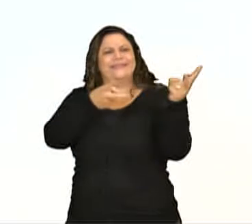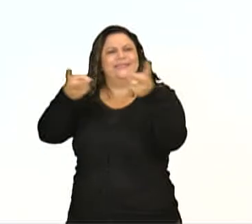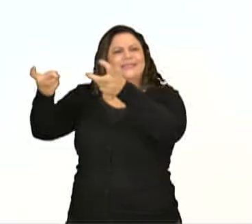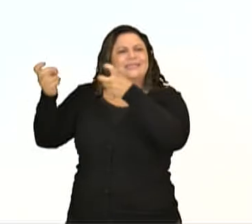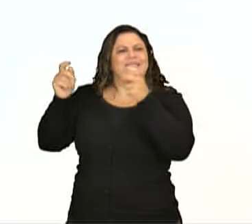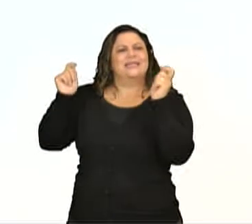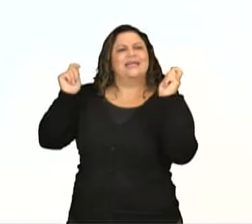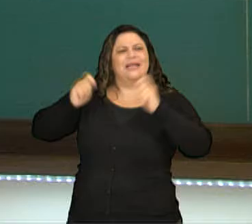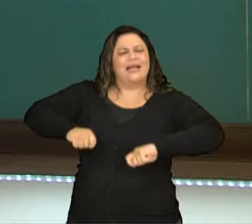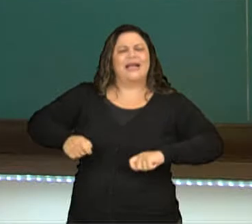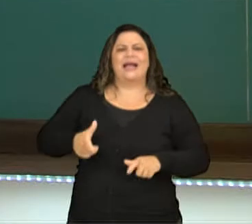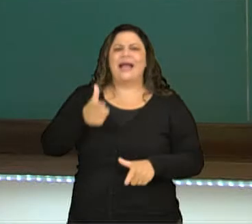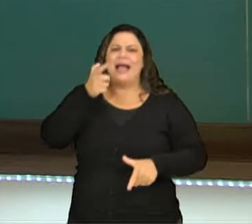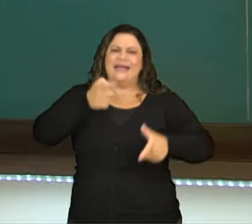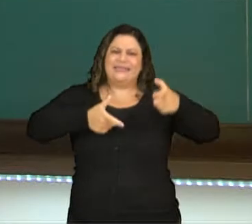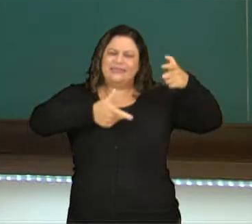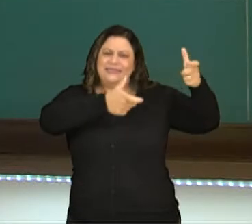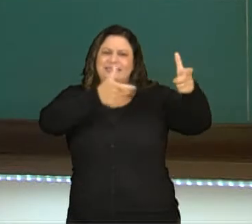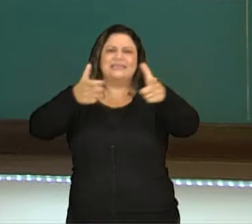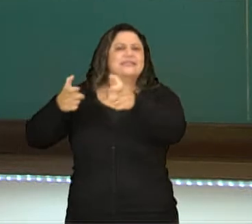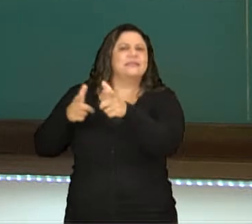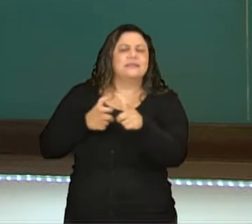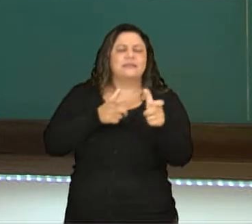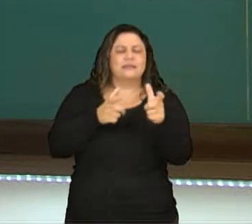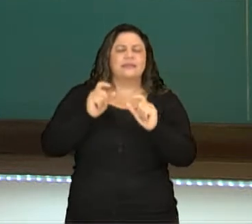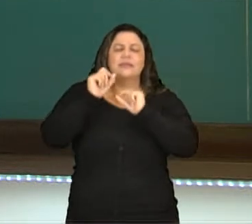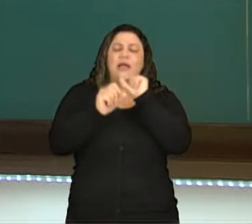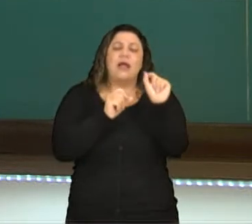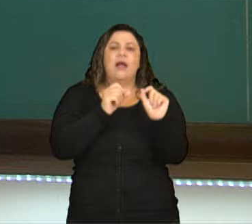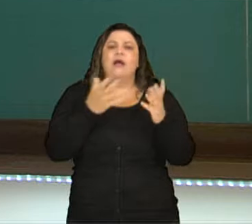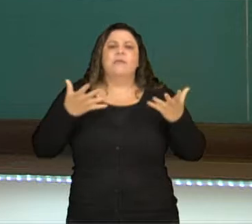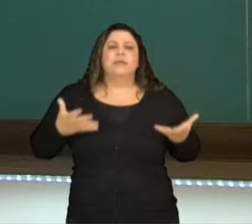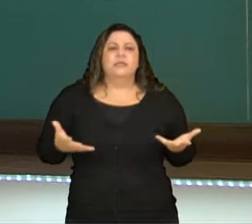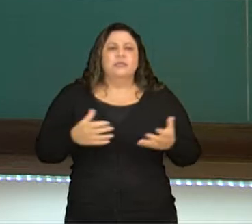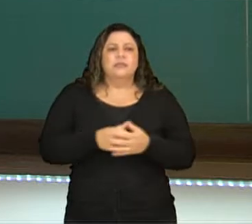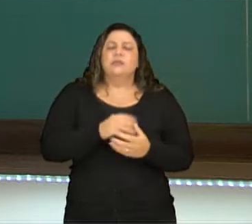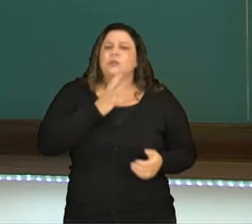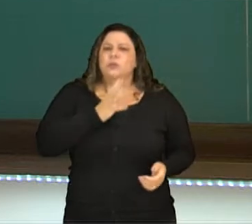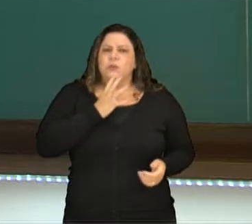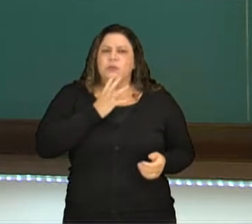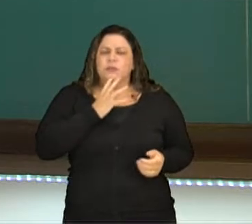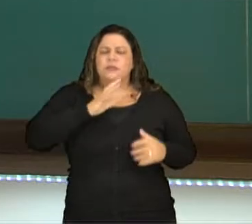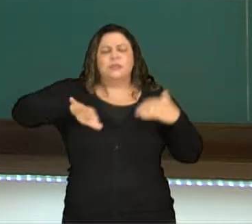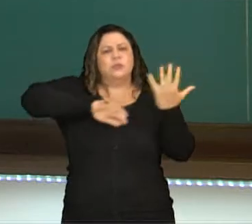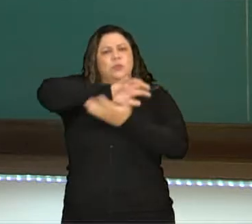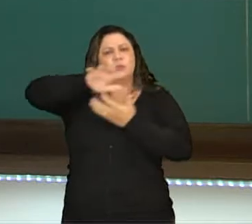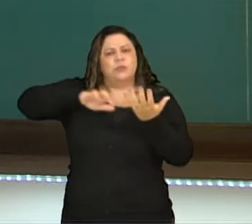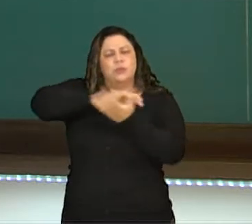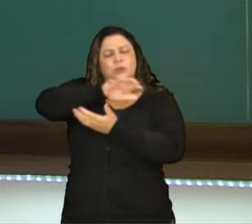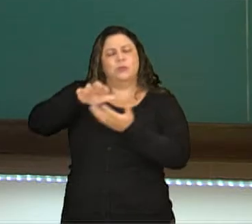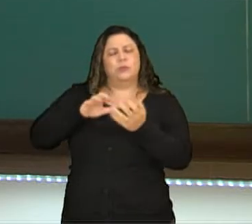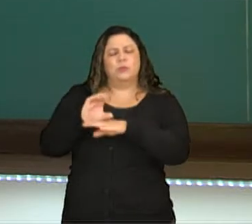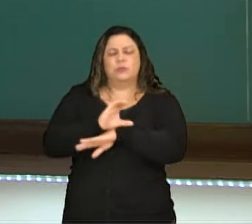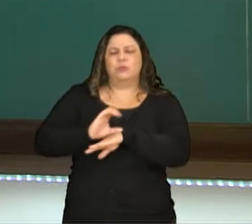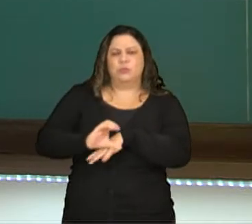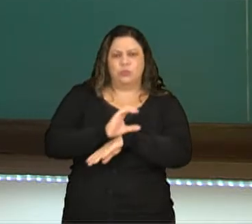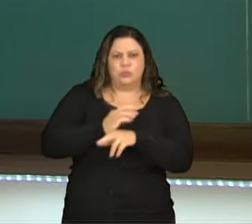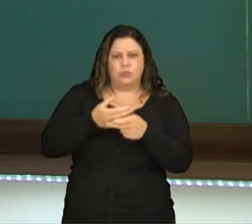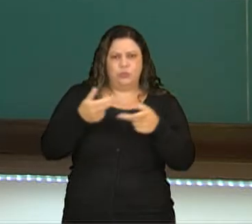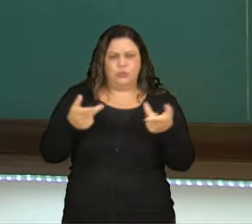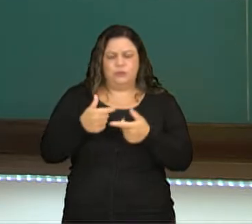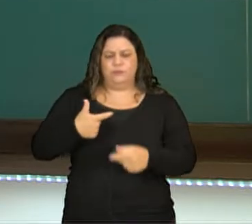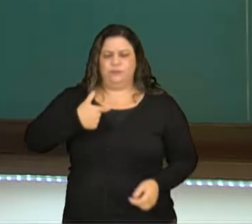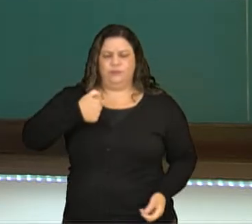alegações paulistas para essa guerra, em 1932, conhecida como Revolução Constitucionalista, era de que